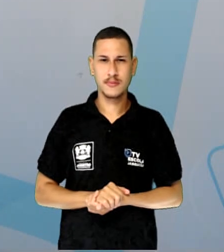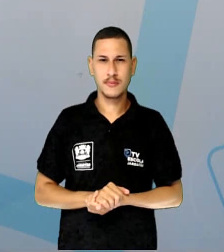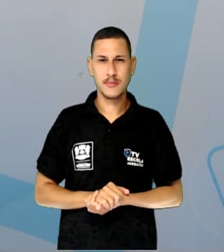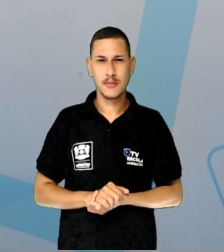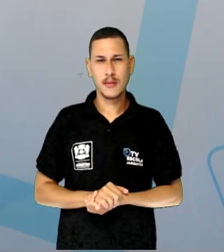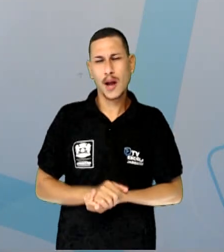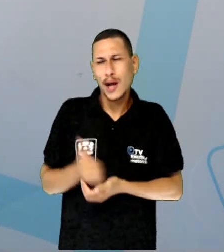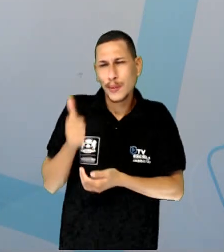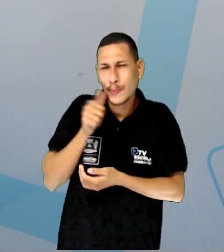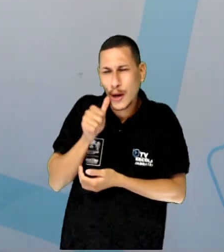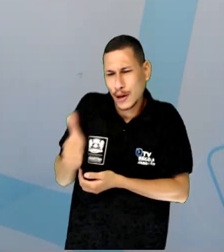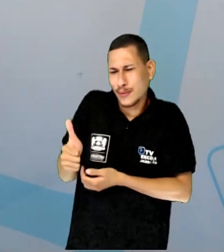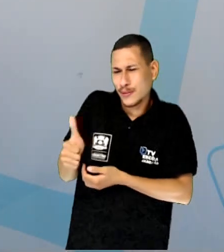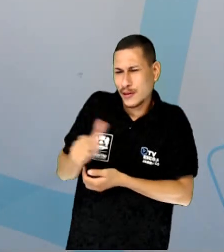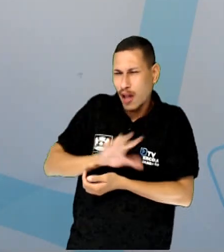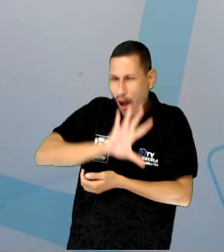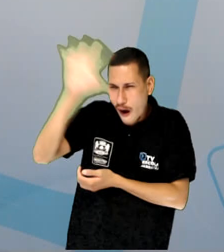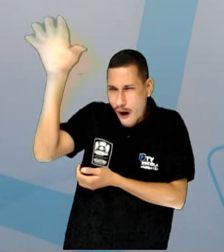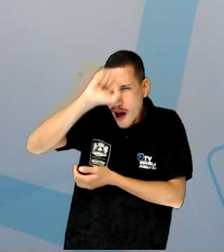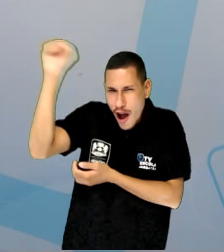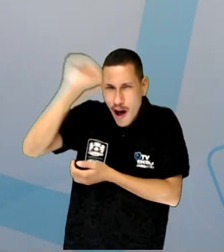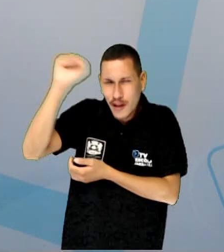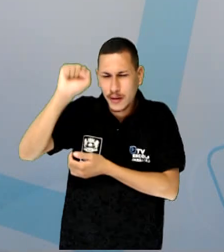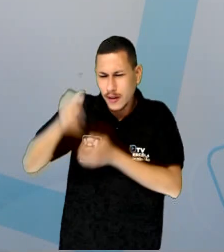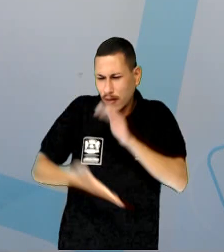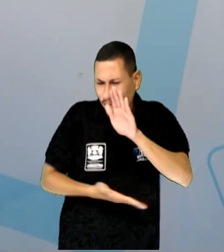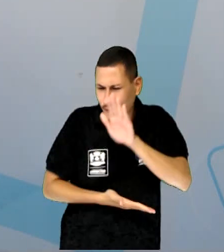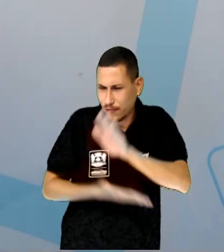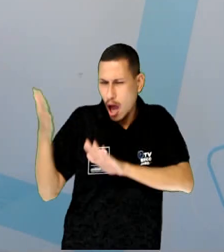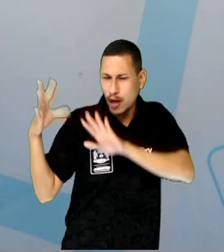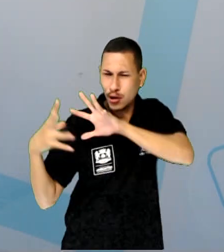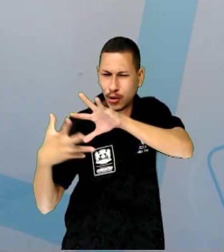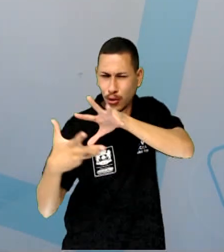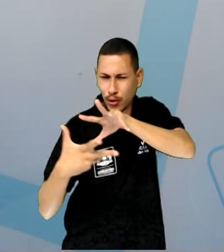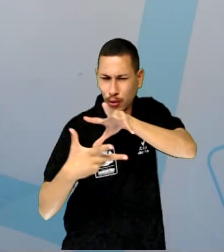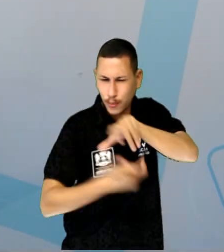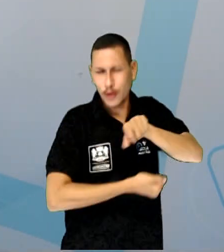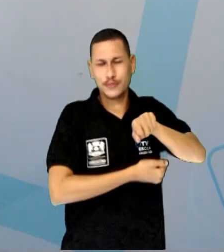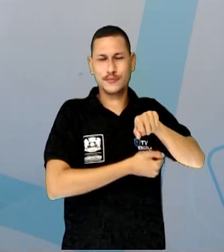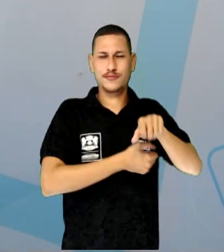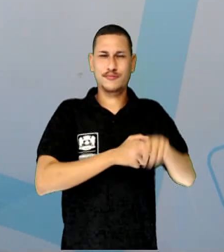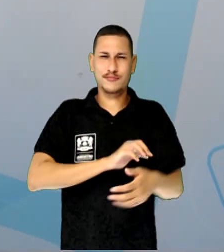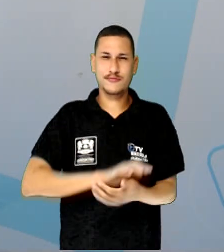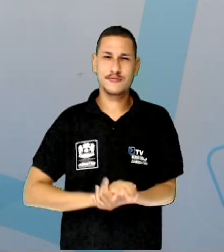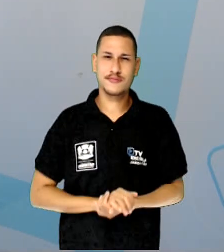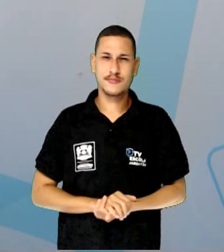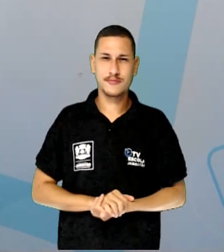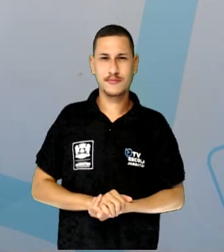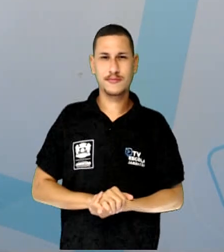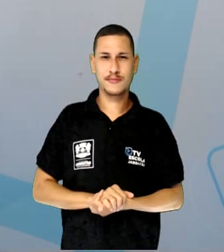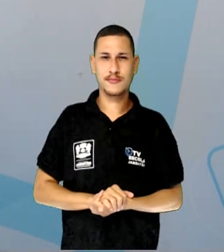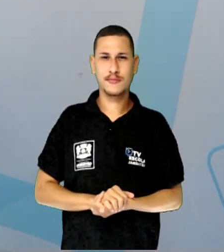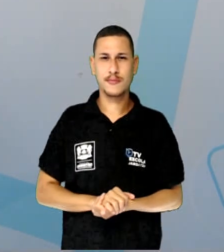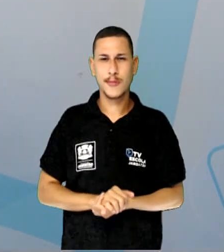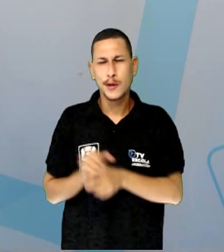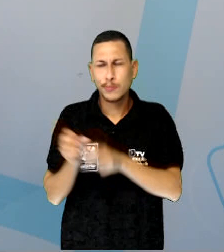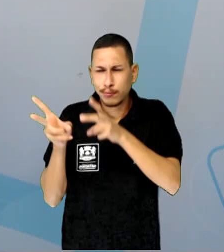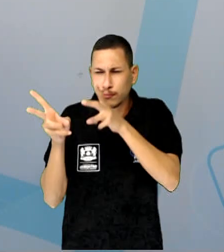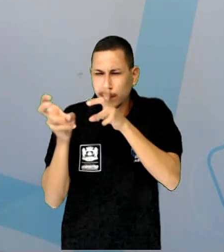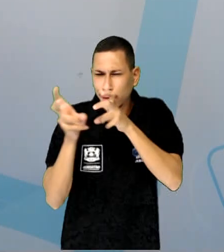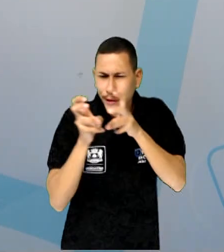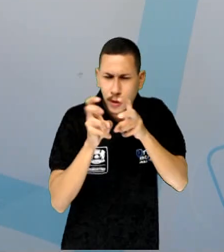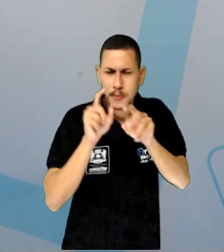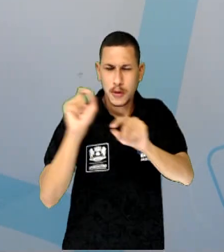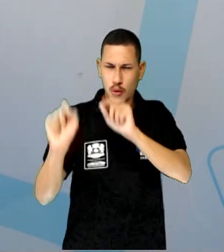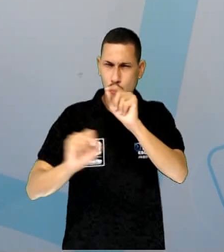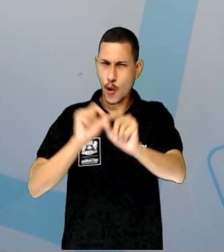ela ganhasse na loteria, ela viajaria o mundo inteiro. Então percebam aí, é